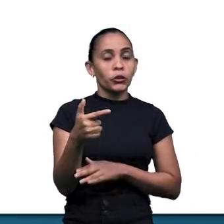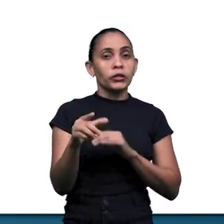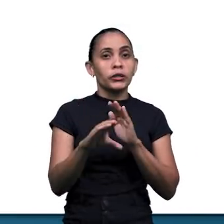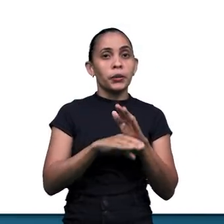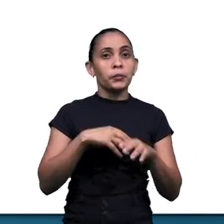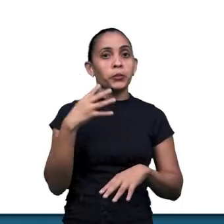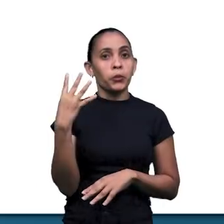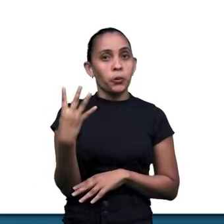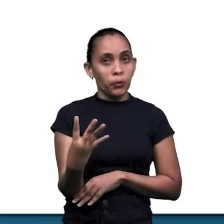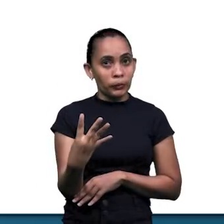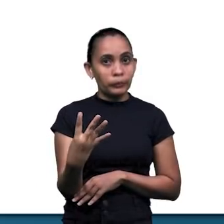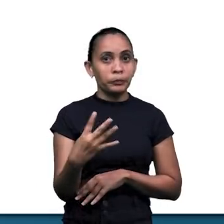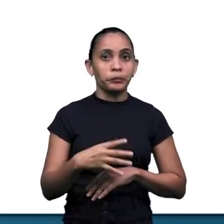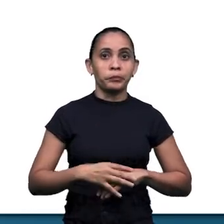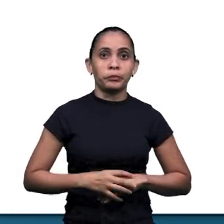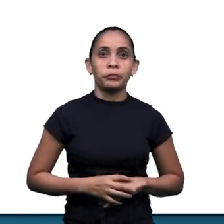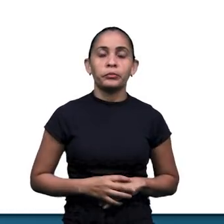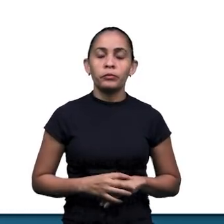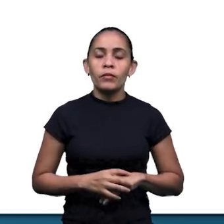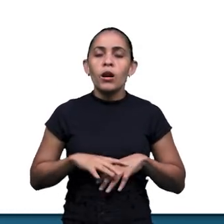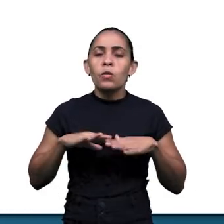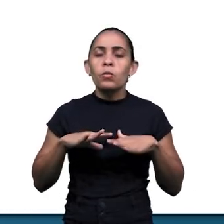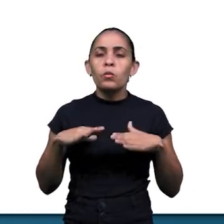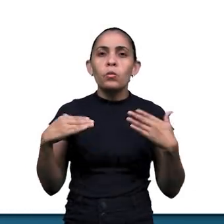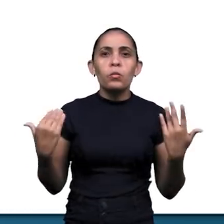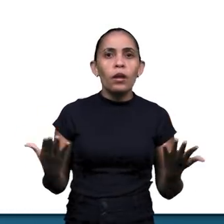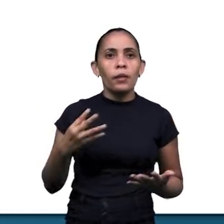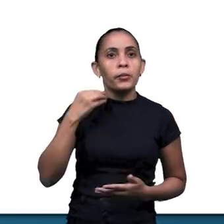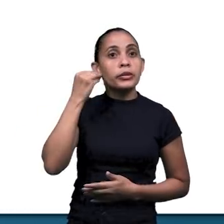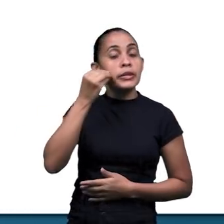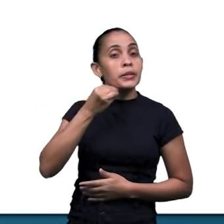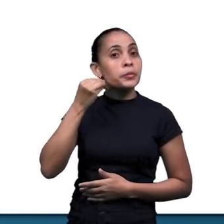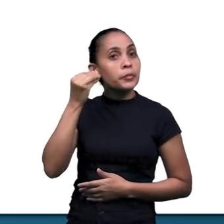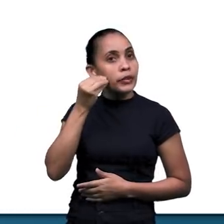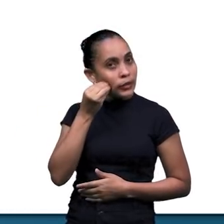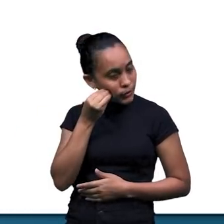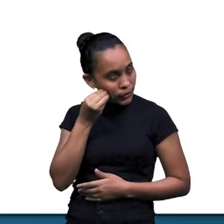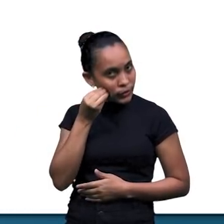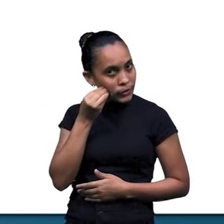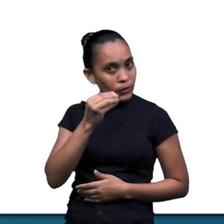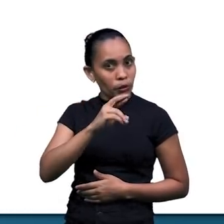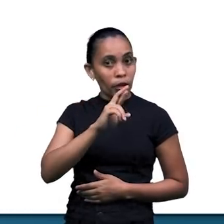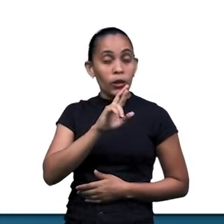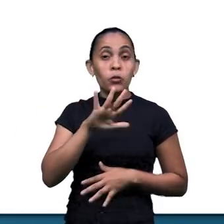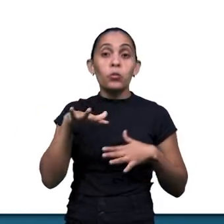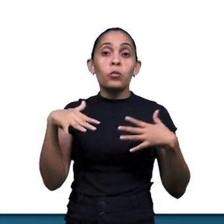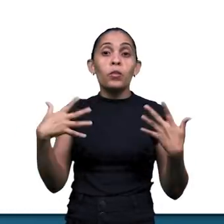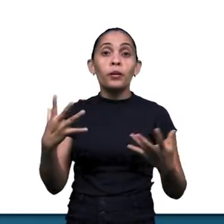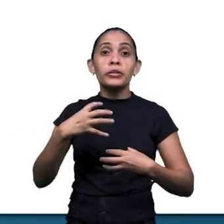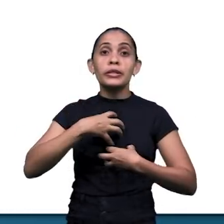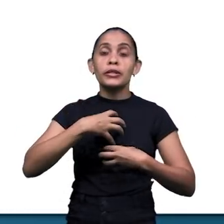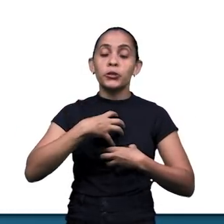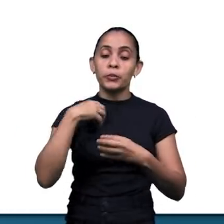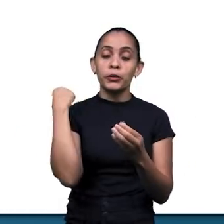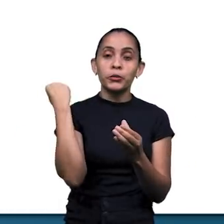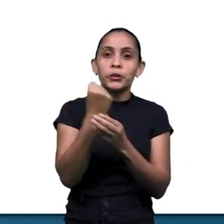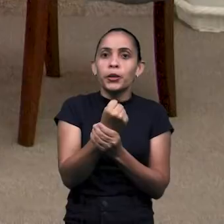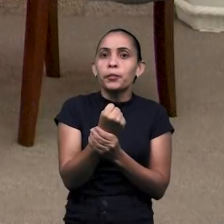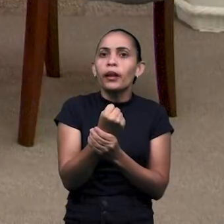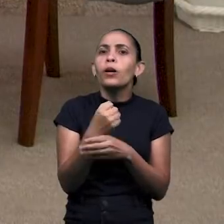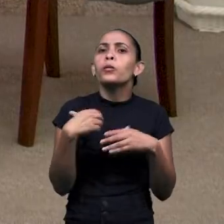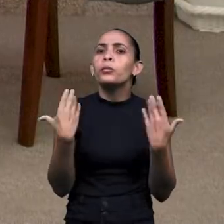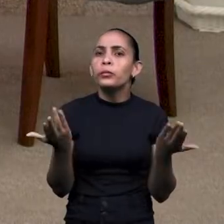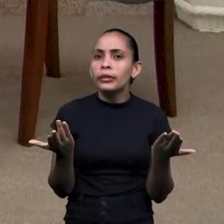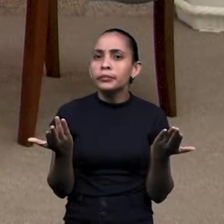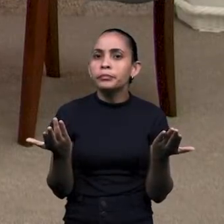de Gênesis, capítulo 22, verso 4. Qual foi a experiência e o sentimento de Abraão?